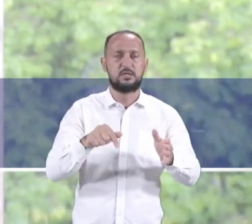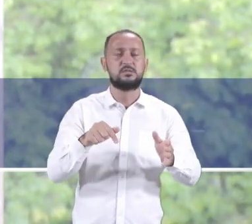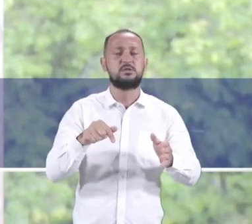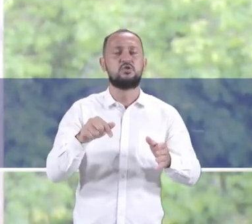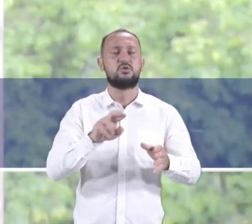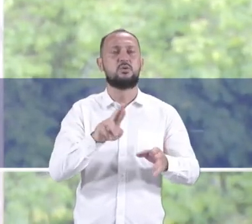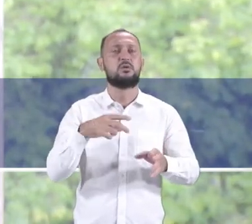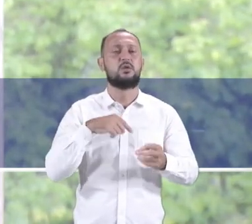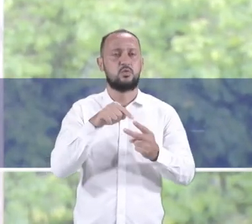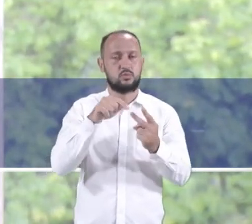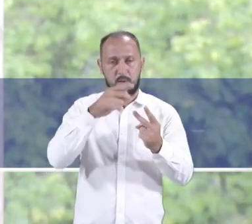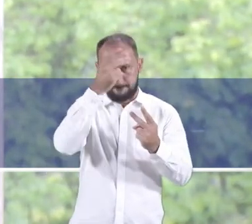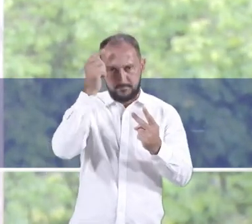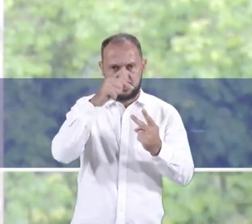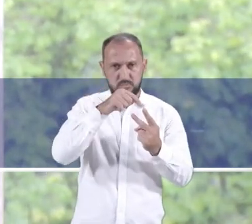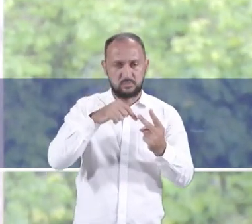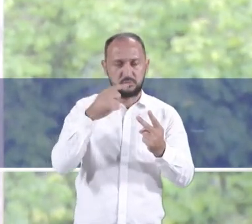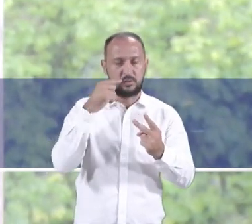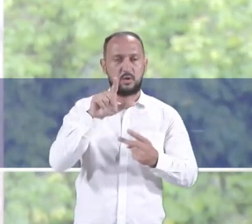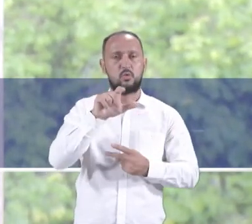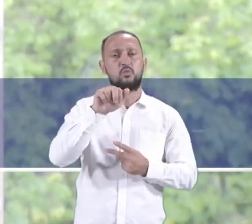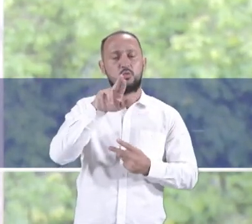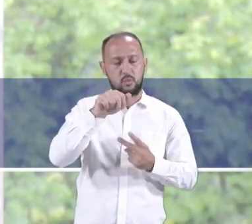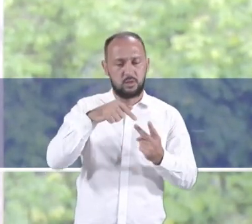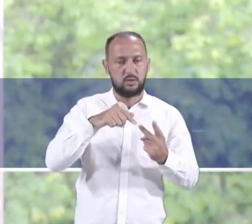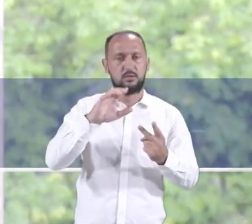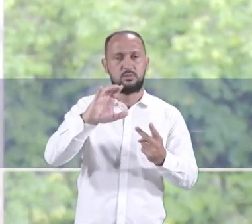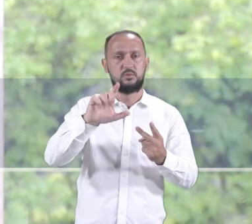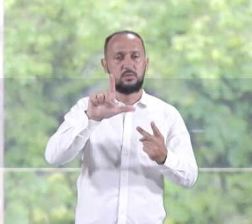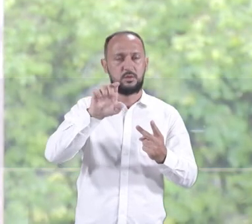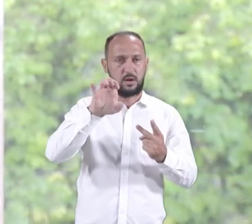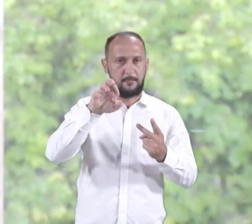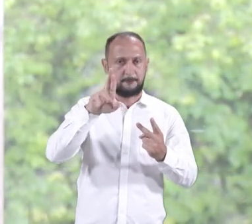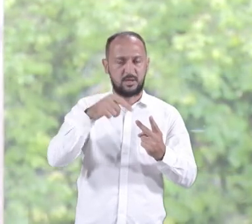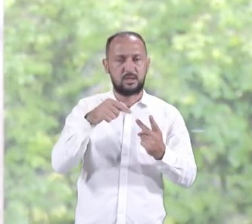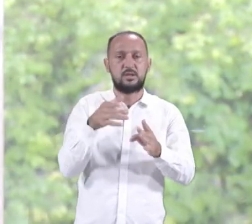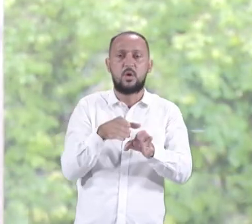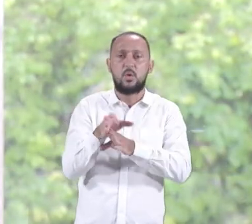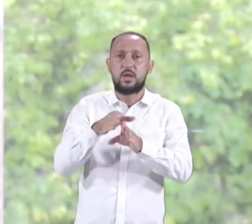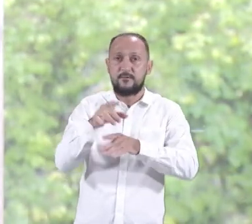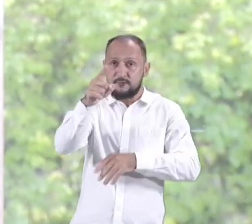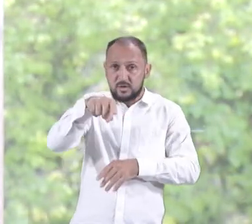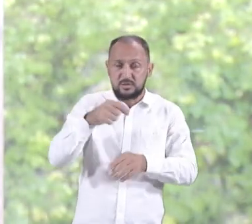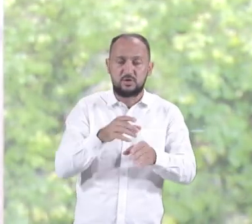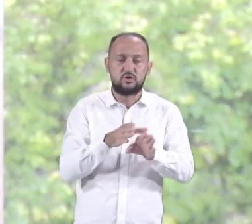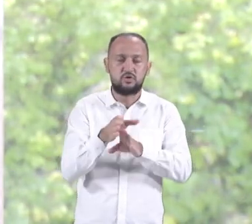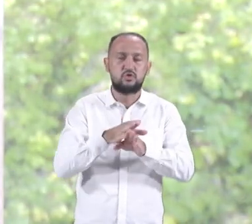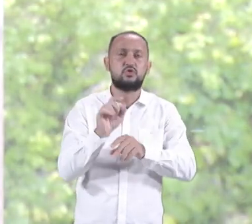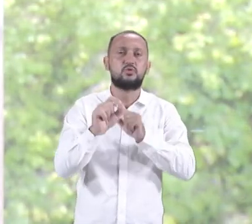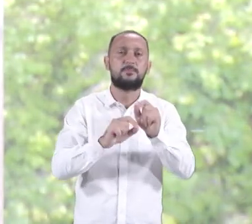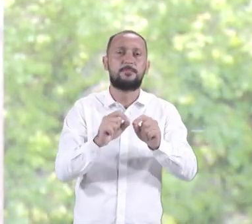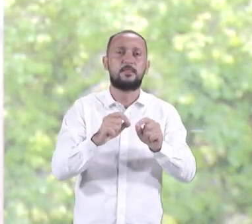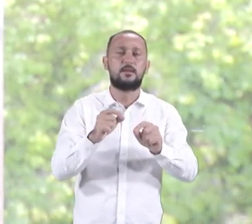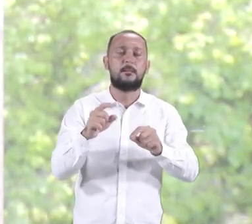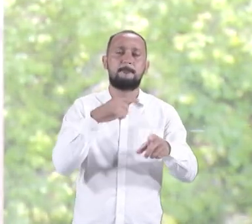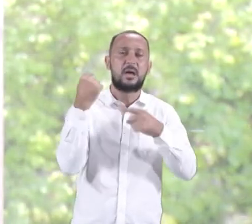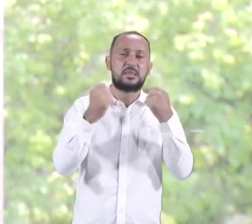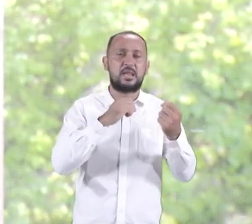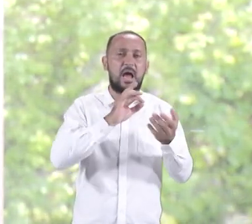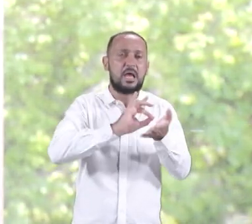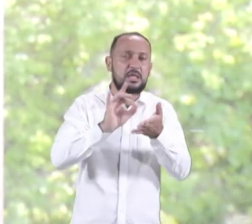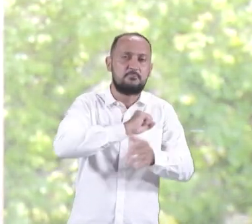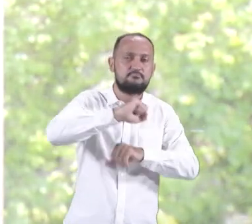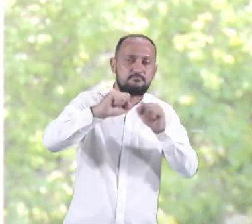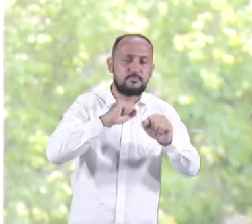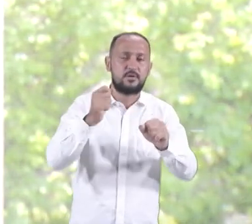game Neighbor Hero possui 2 personagens que são o Luan e o Kleber. Eles orientam os jogadores, em cada fase, a